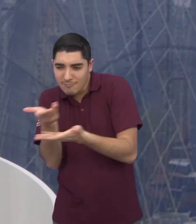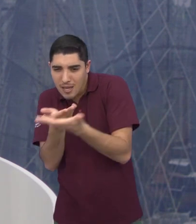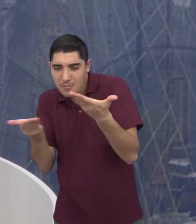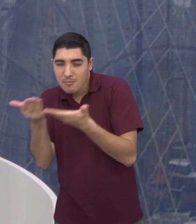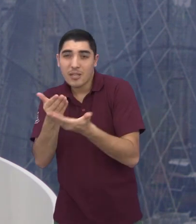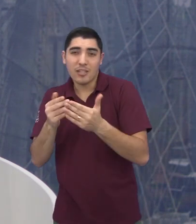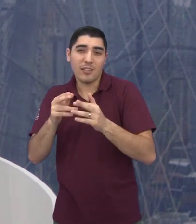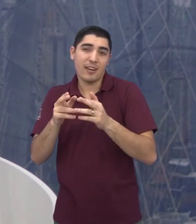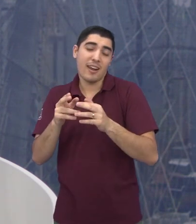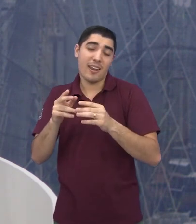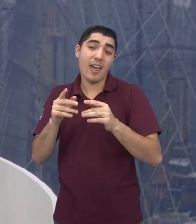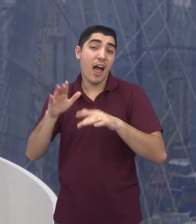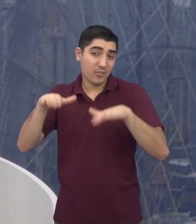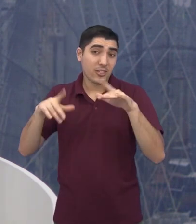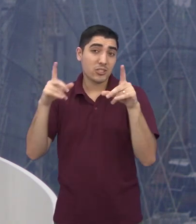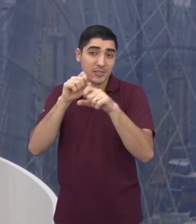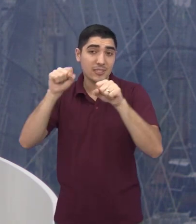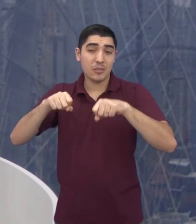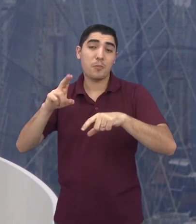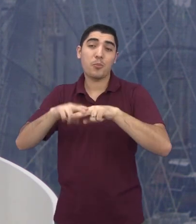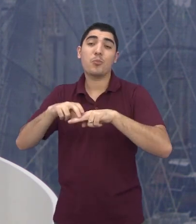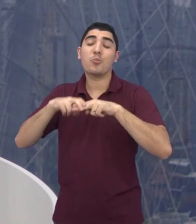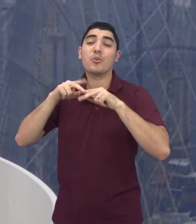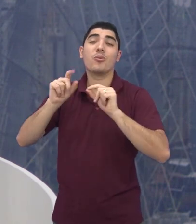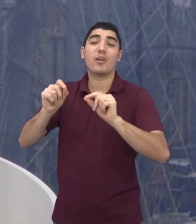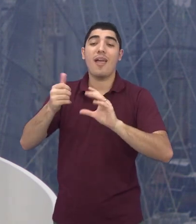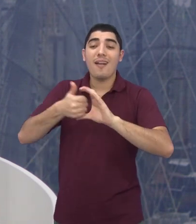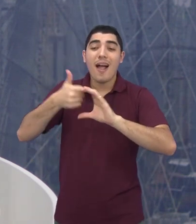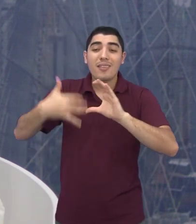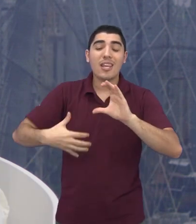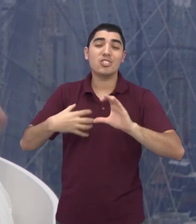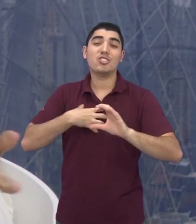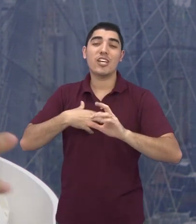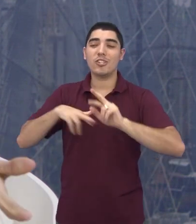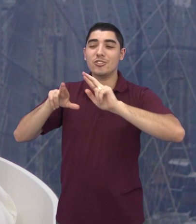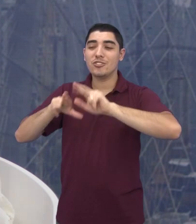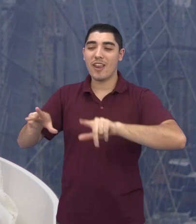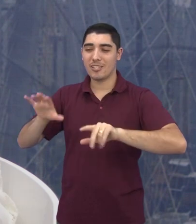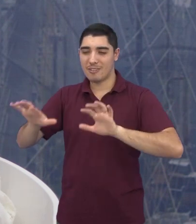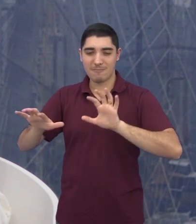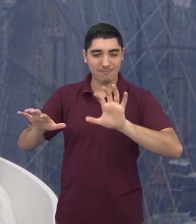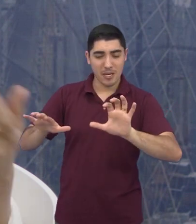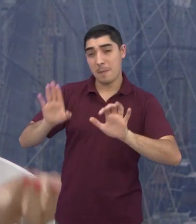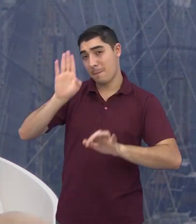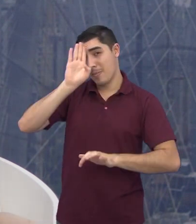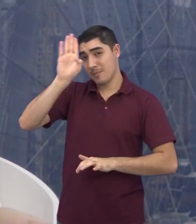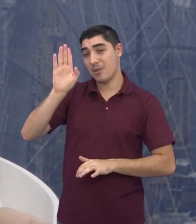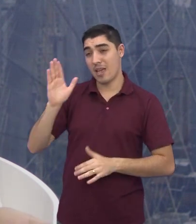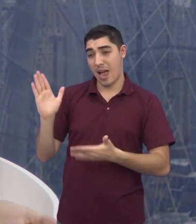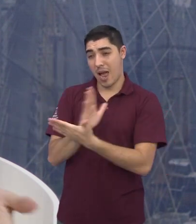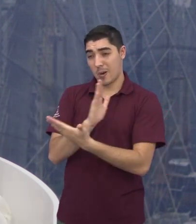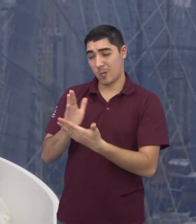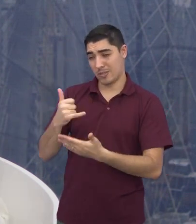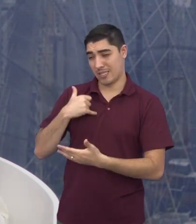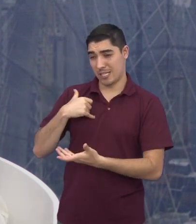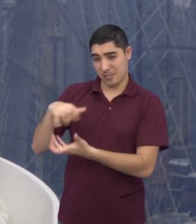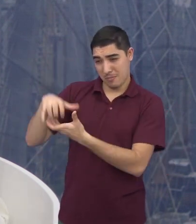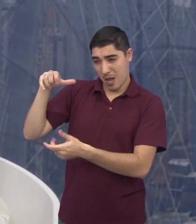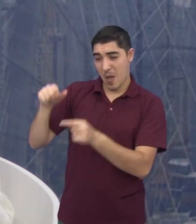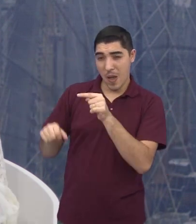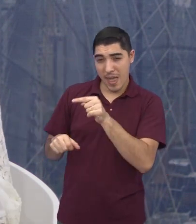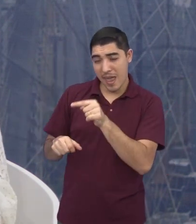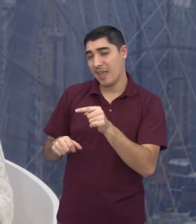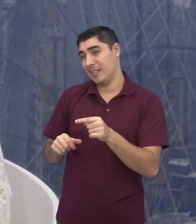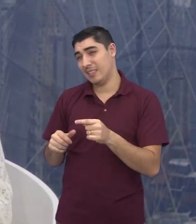né, essas características que a vida moderna traz. Para os idosos, principalmente para aqueles mais conservadores, é sempre muito